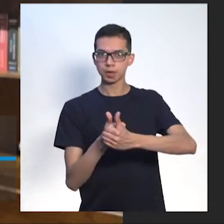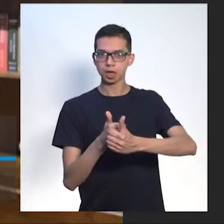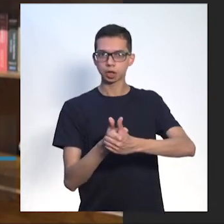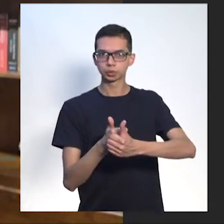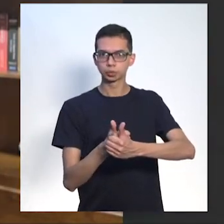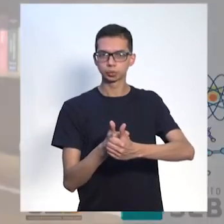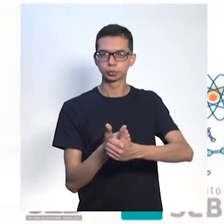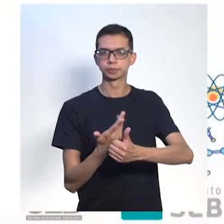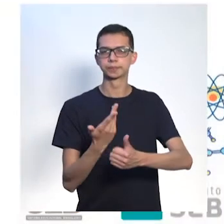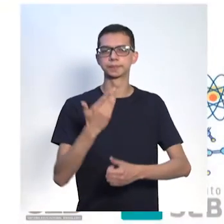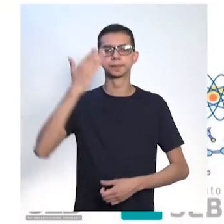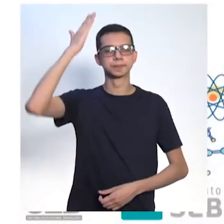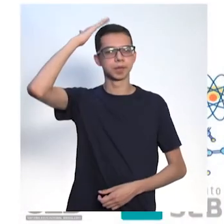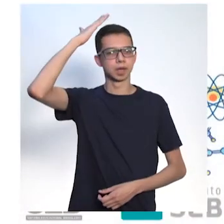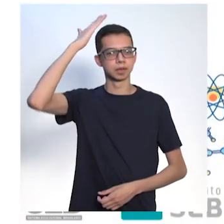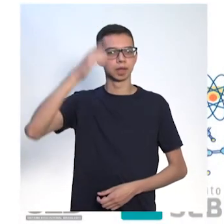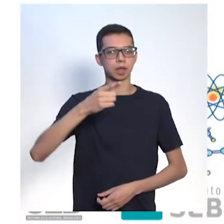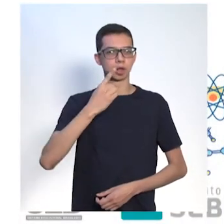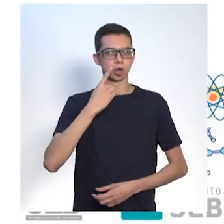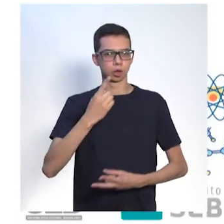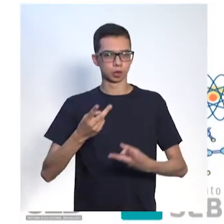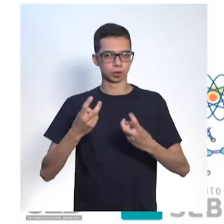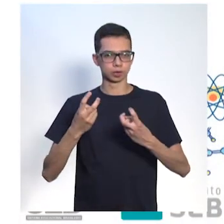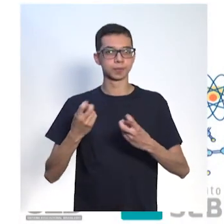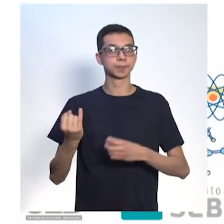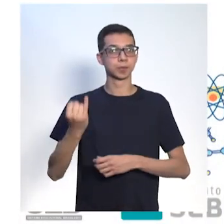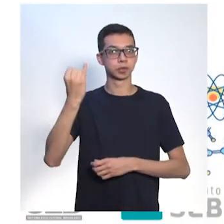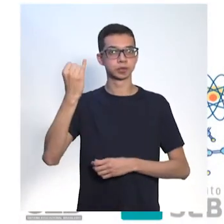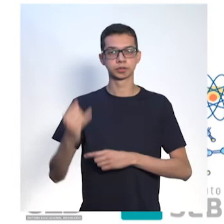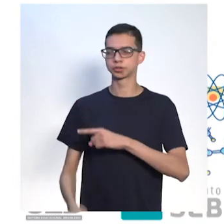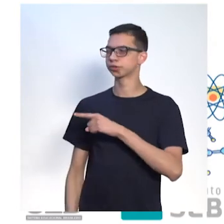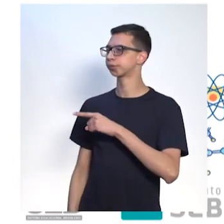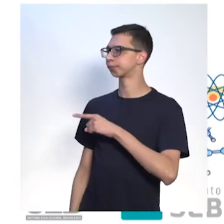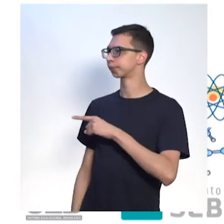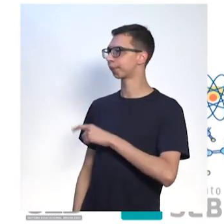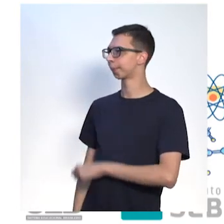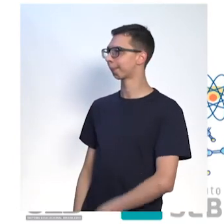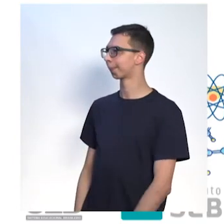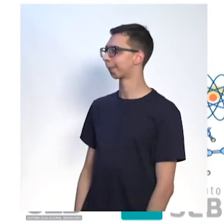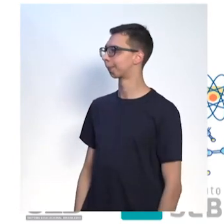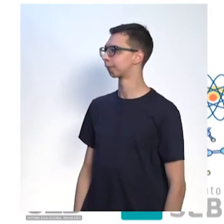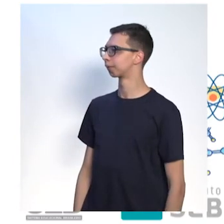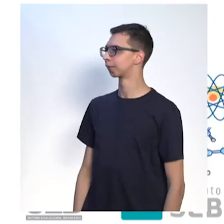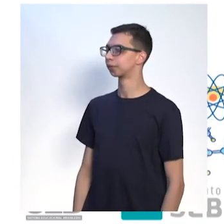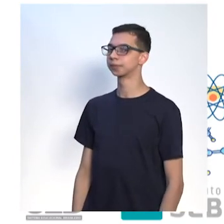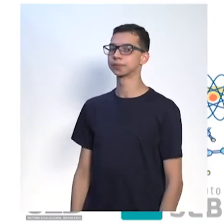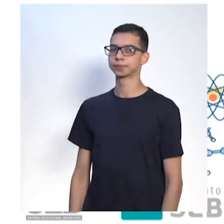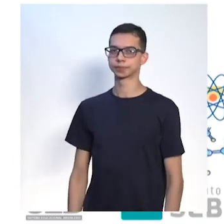é importante você observar que olha na próxima tela. Olhando a próxima